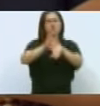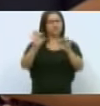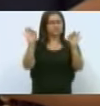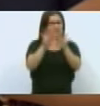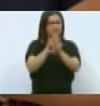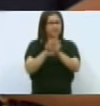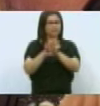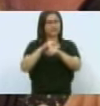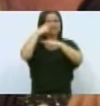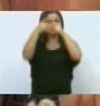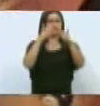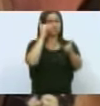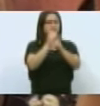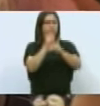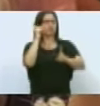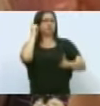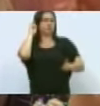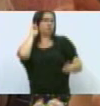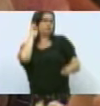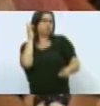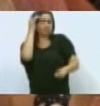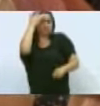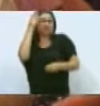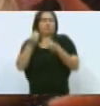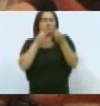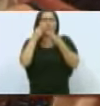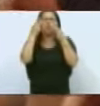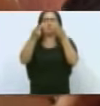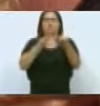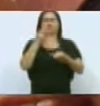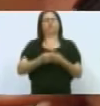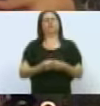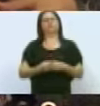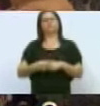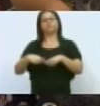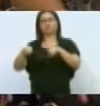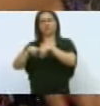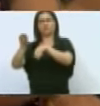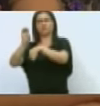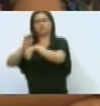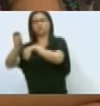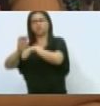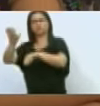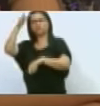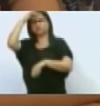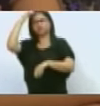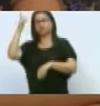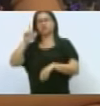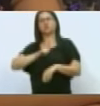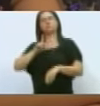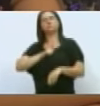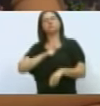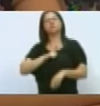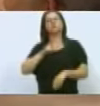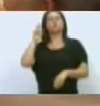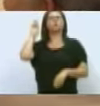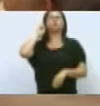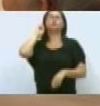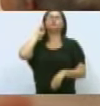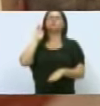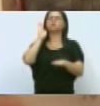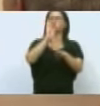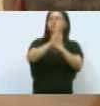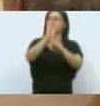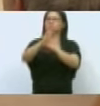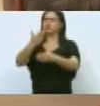porque esquece, né? No curso tem também deficientes auditivos, que participam para ajudar os colegas e, claro,